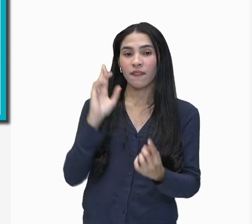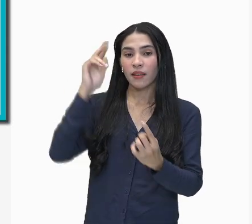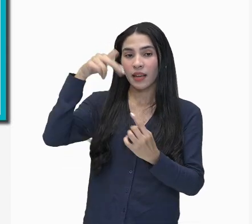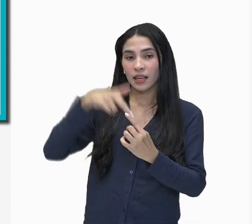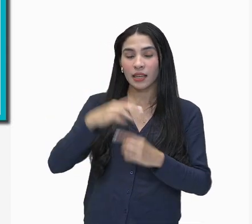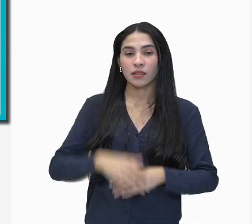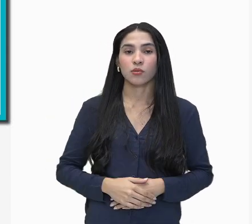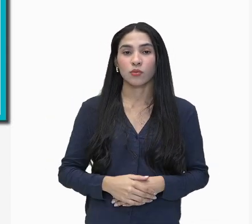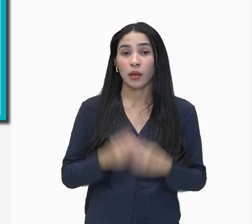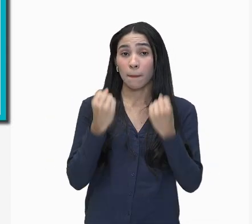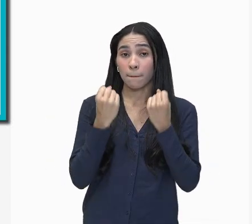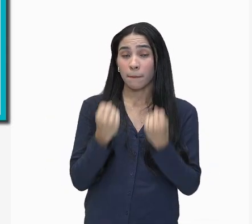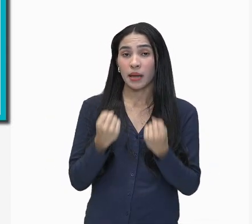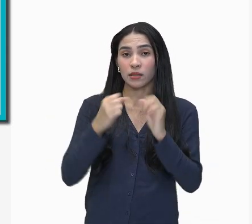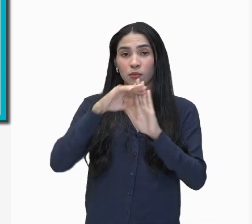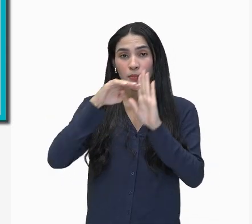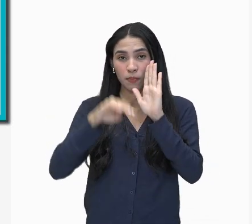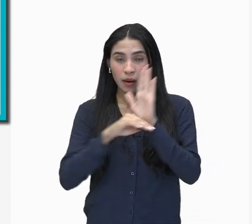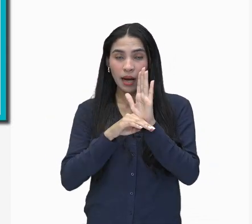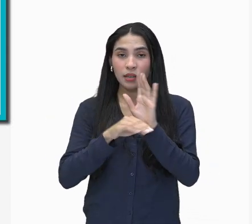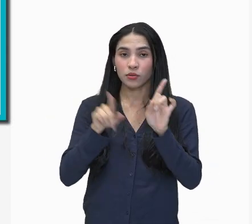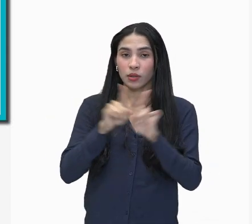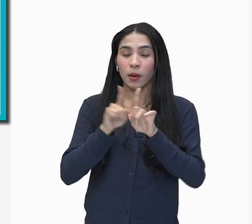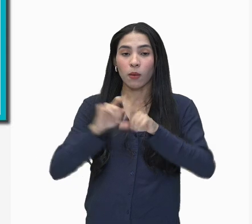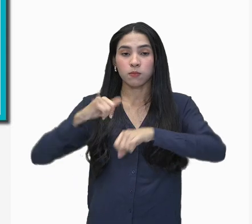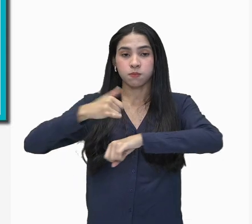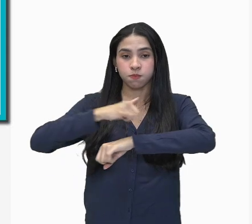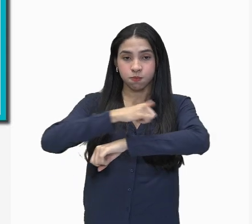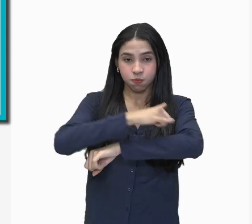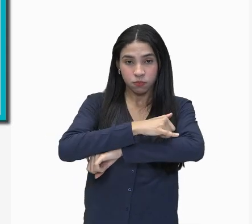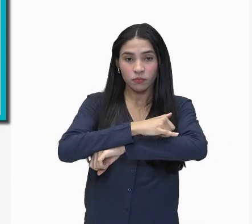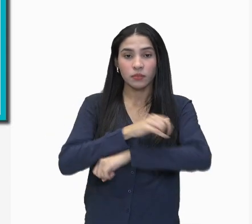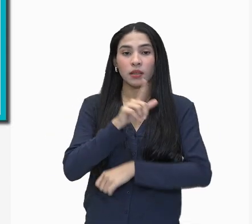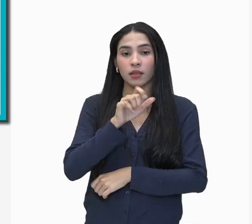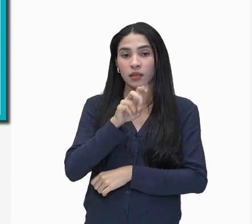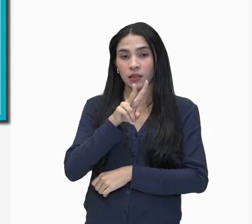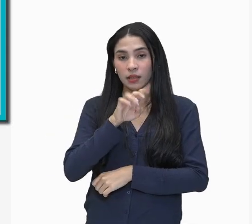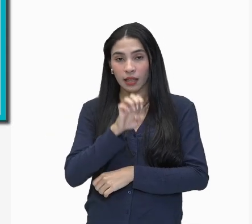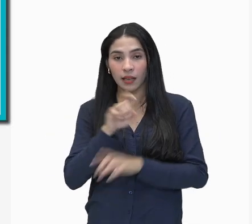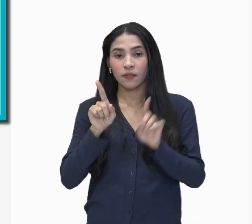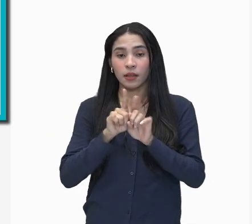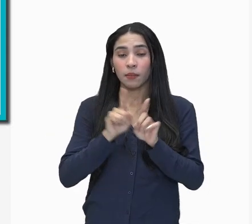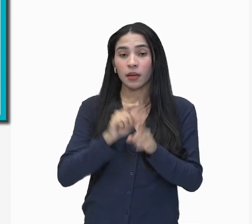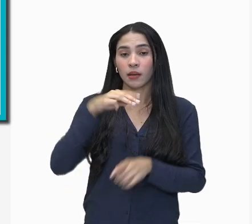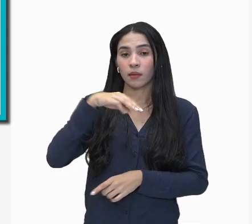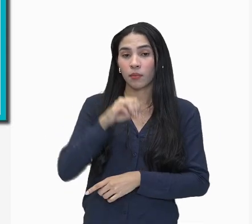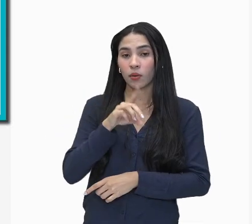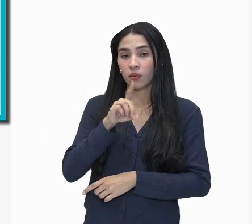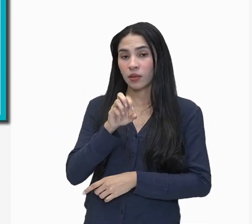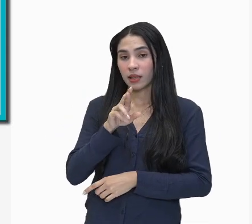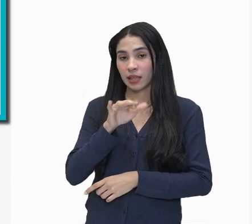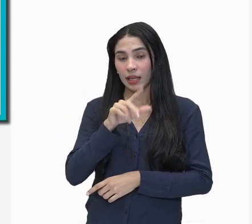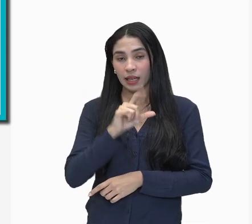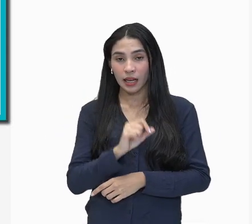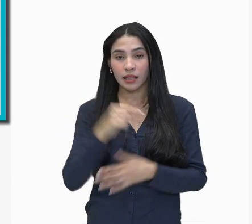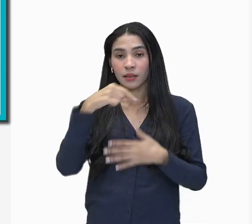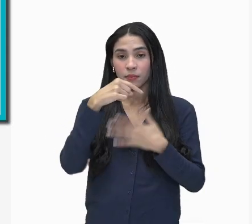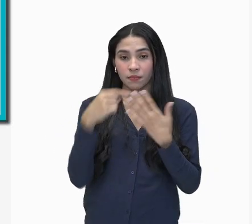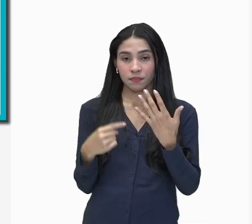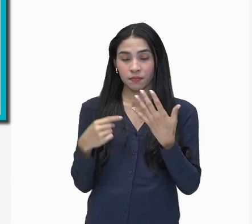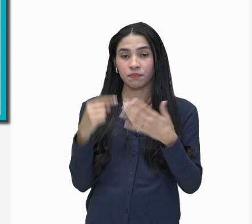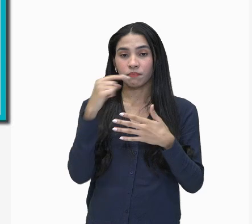baixo peso, normal, sobrepeso, obesidade leve, obesidade moderada e obesidade